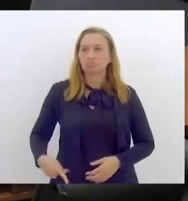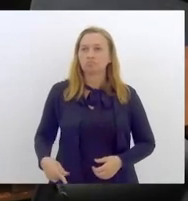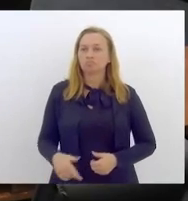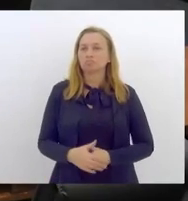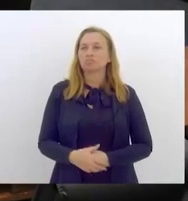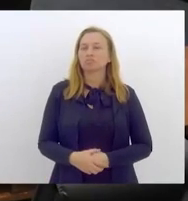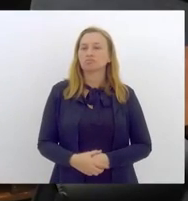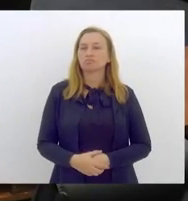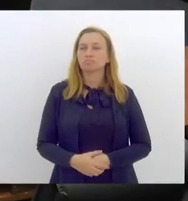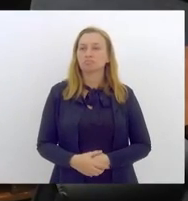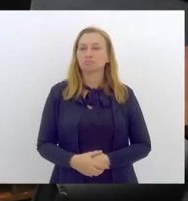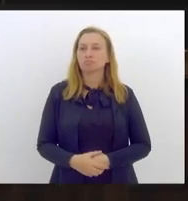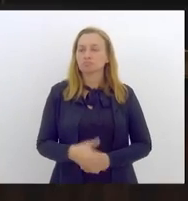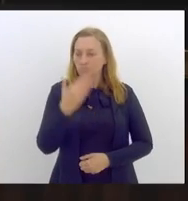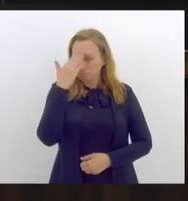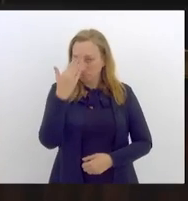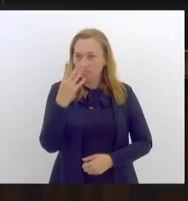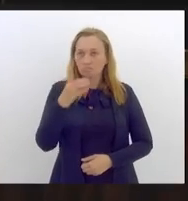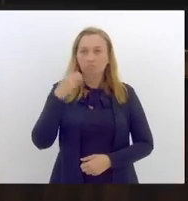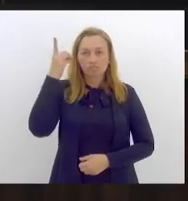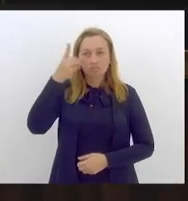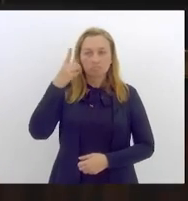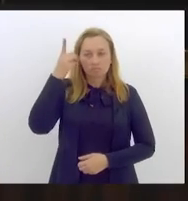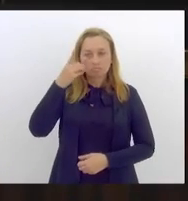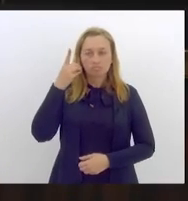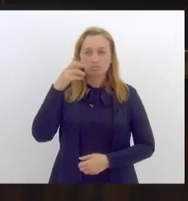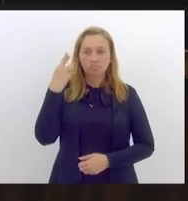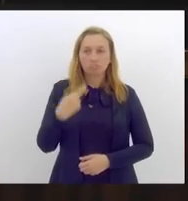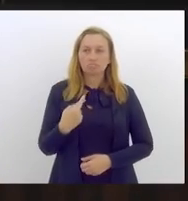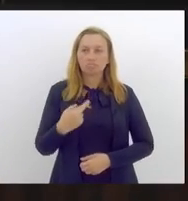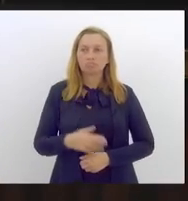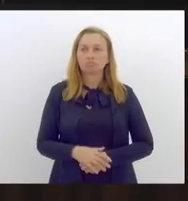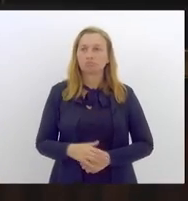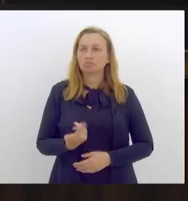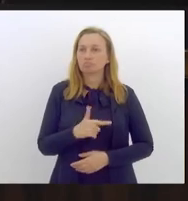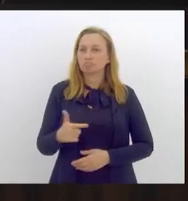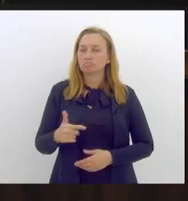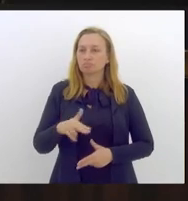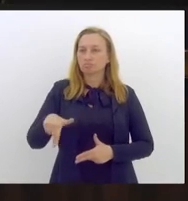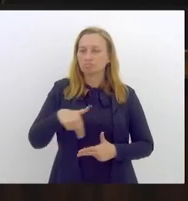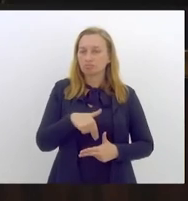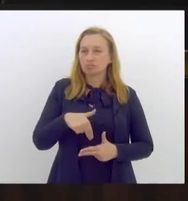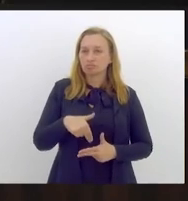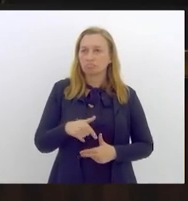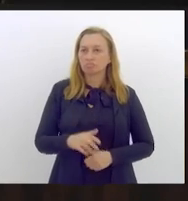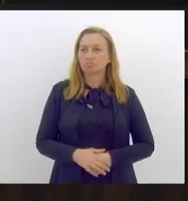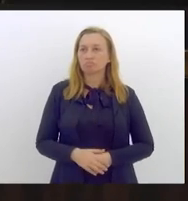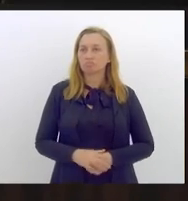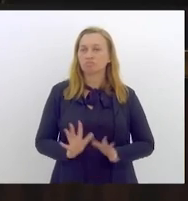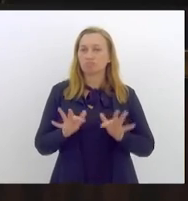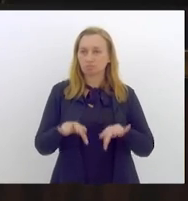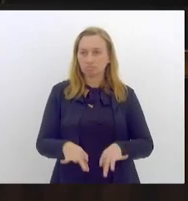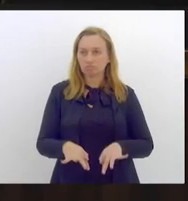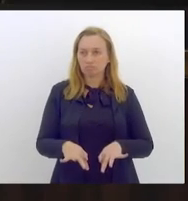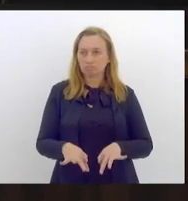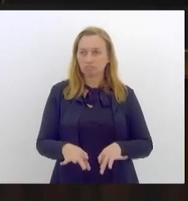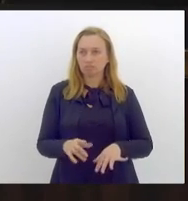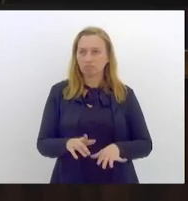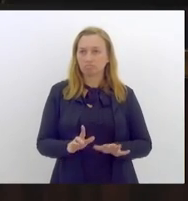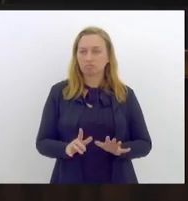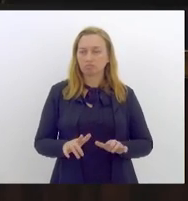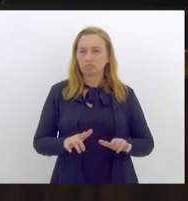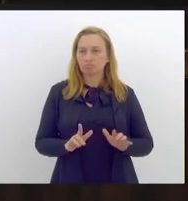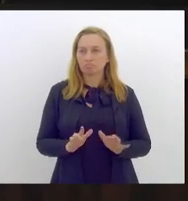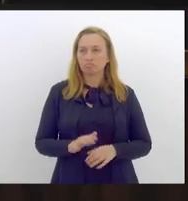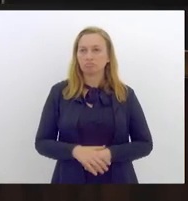presidenta. Agradecendo a deputada Renata Souza, não havendo mais oradores inscritos, encerramos o nosso